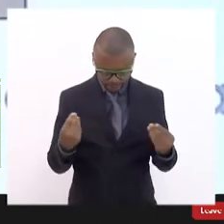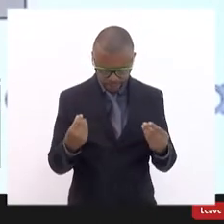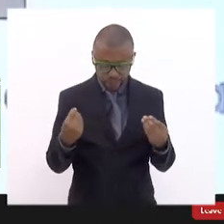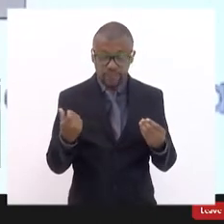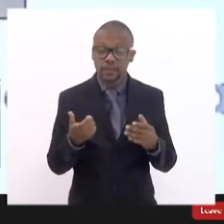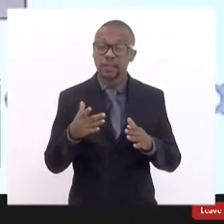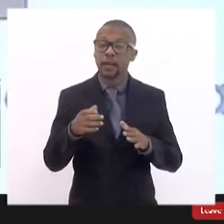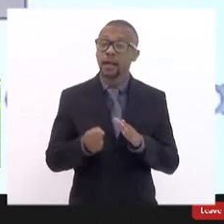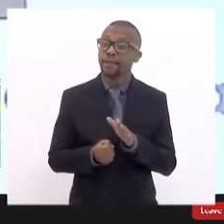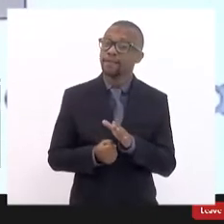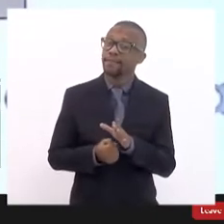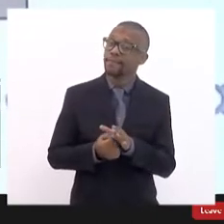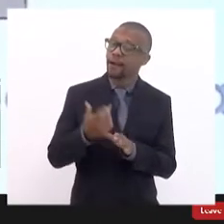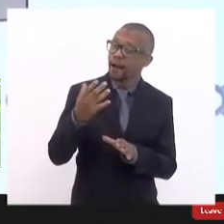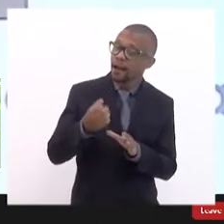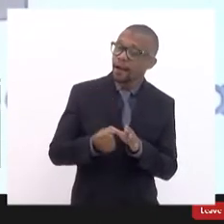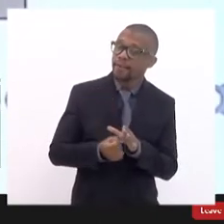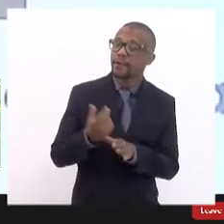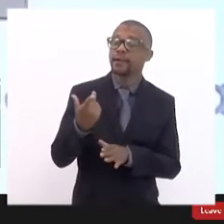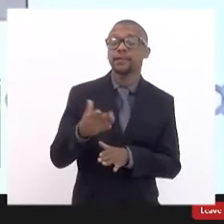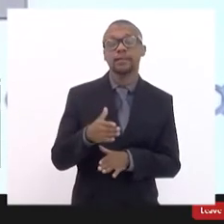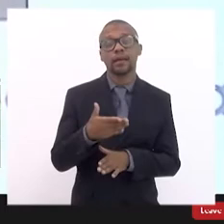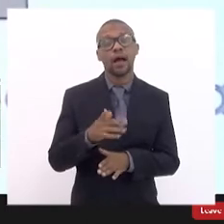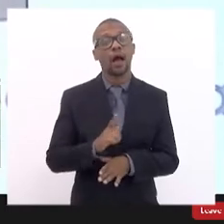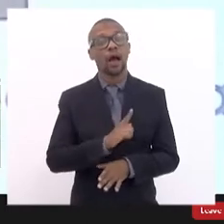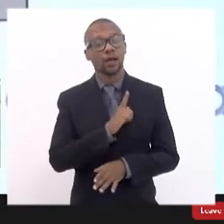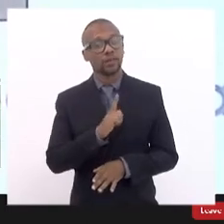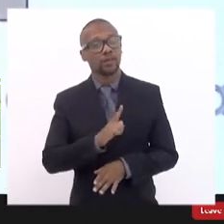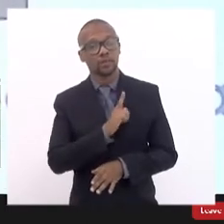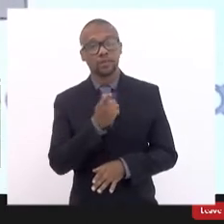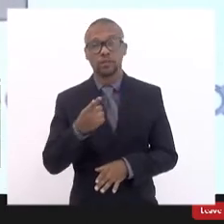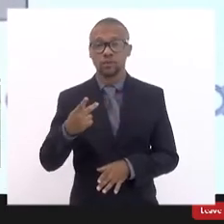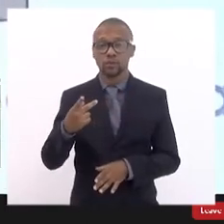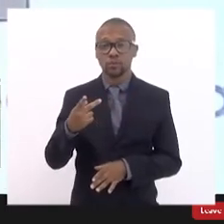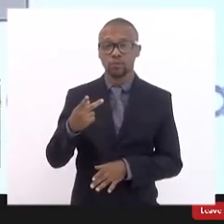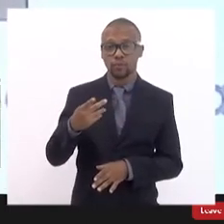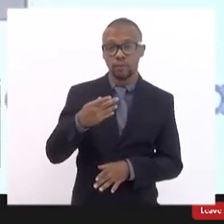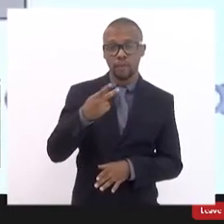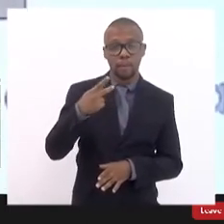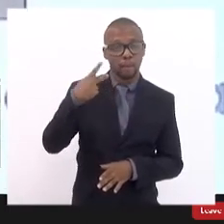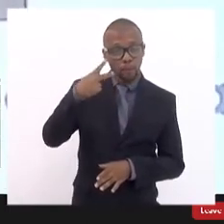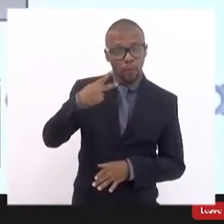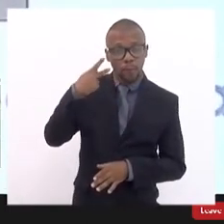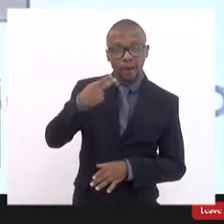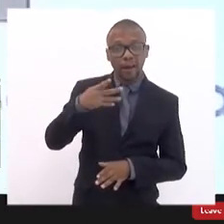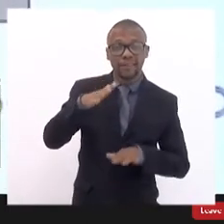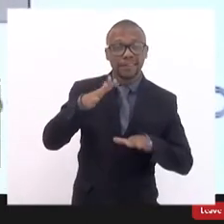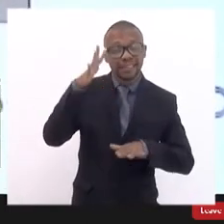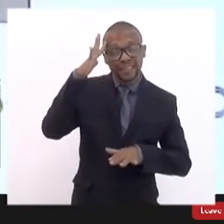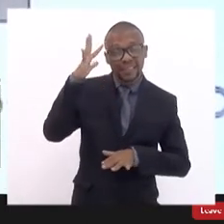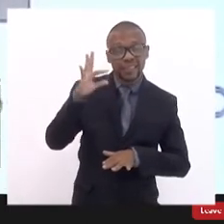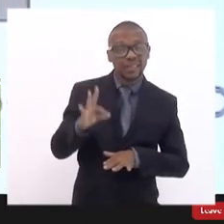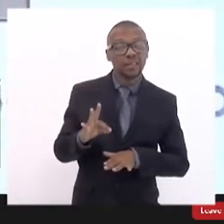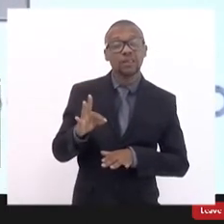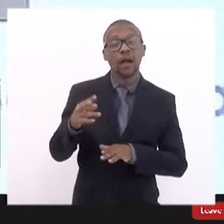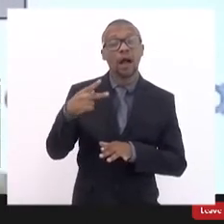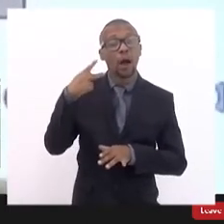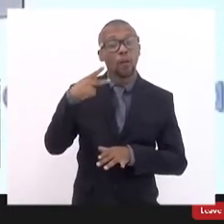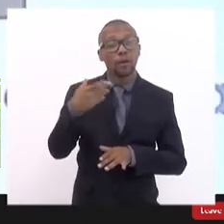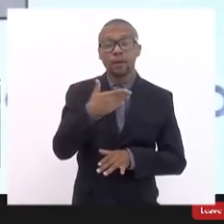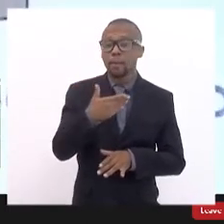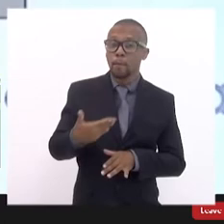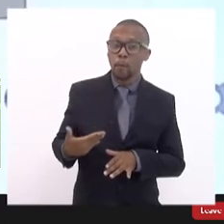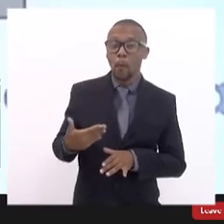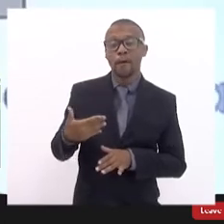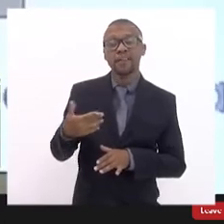Muitas vezes, na maioria das vezes, a gestão pública não entende a política pública de economia solidária. A política pública de economia solidária é como da assistência social.